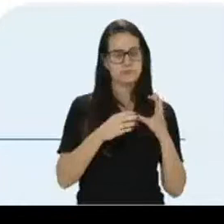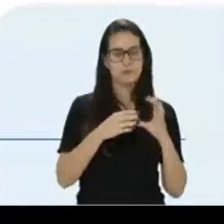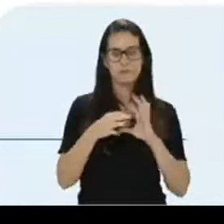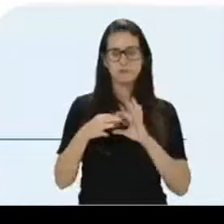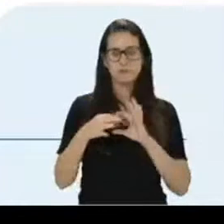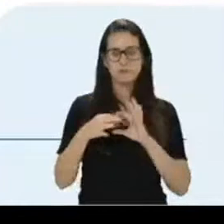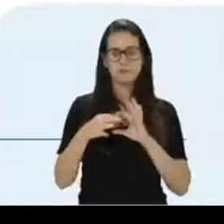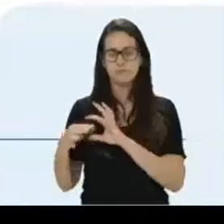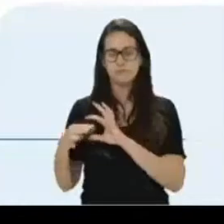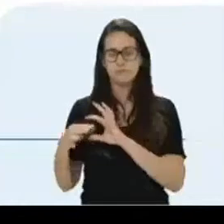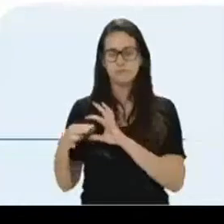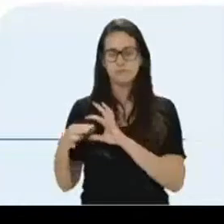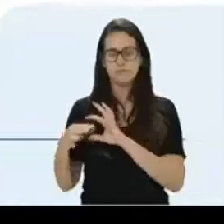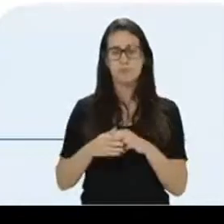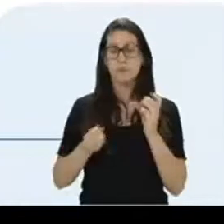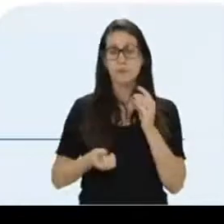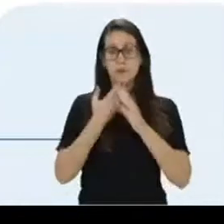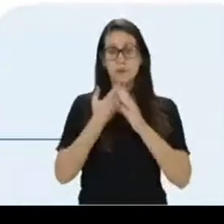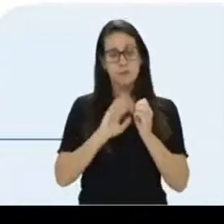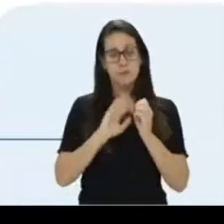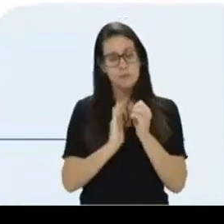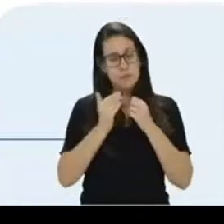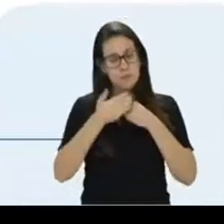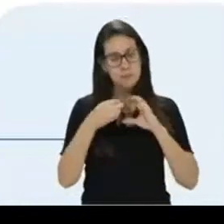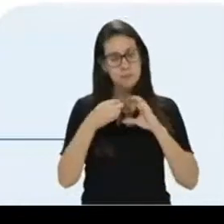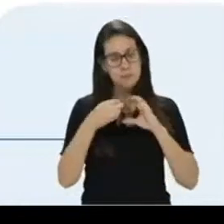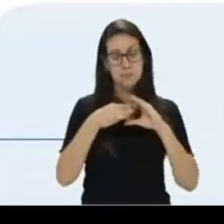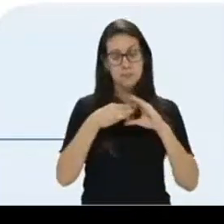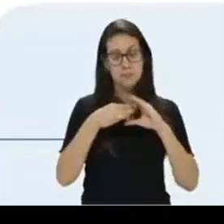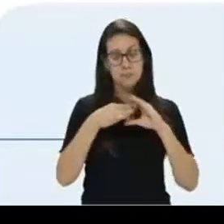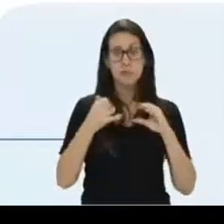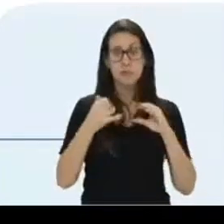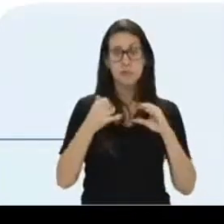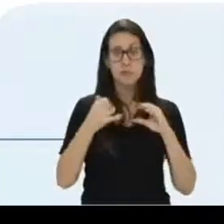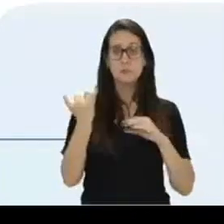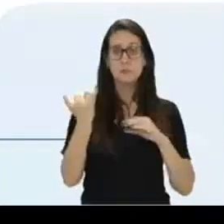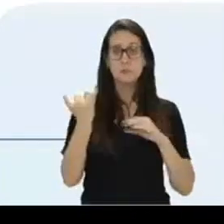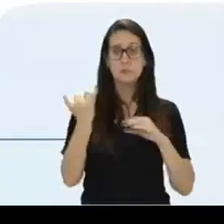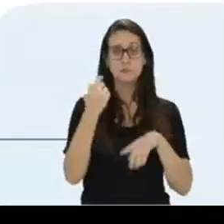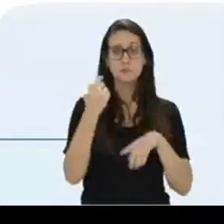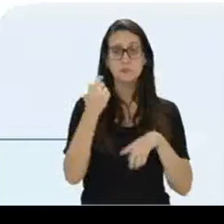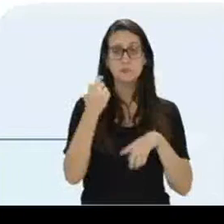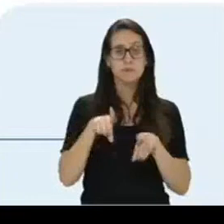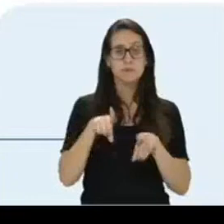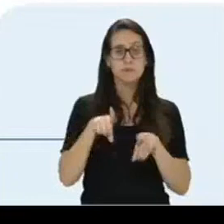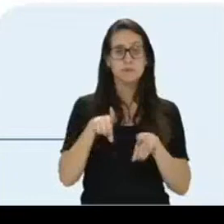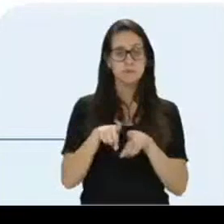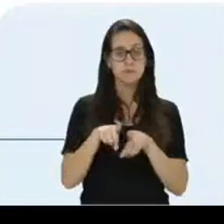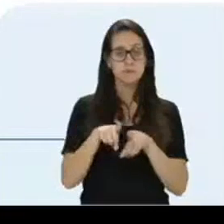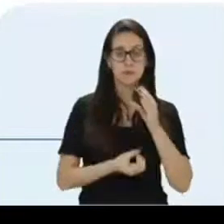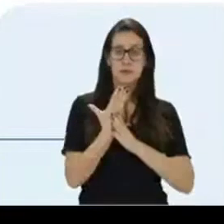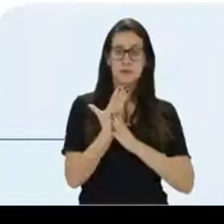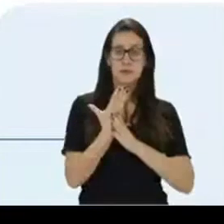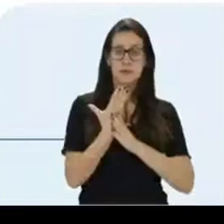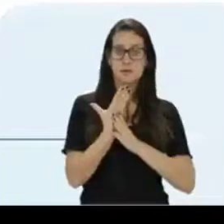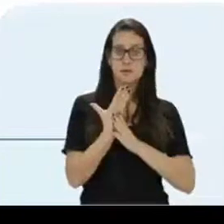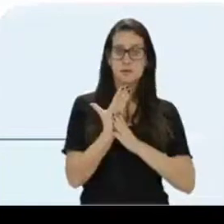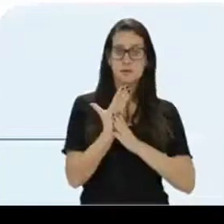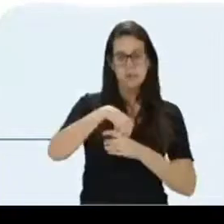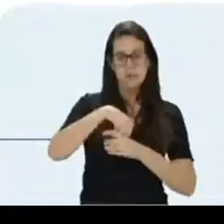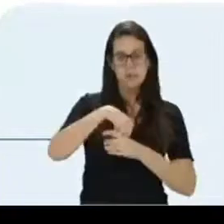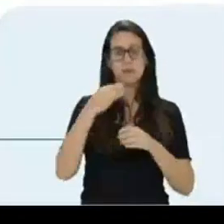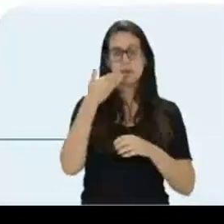isso que na constituição das membranas plasmáticas também é importante a formação, então, a composição